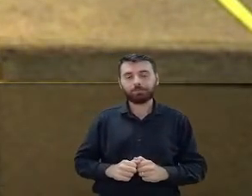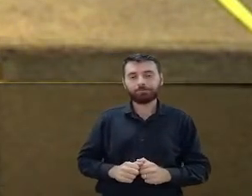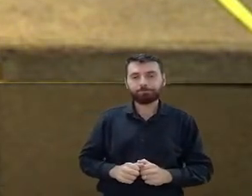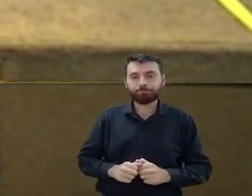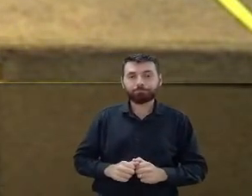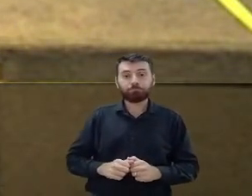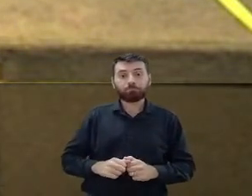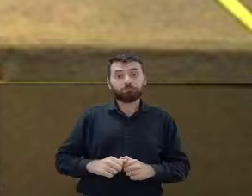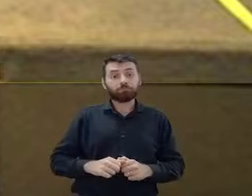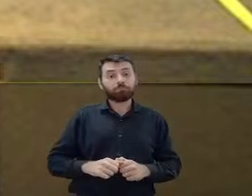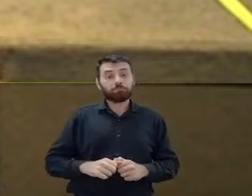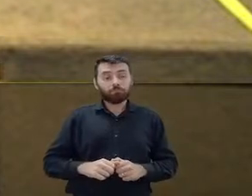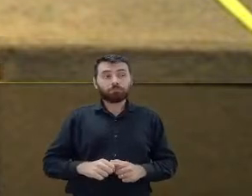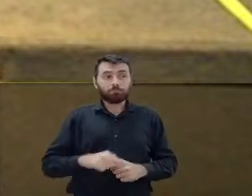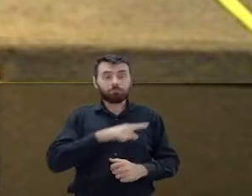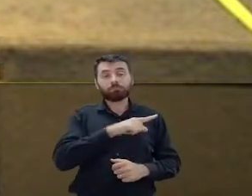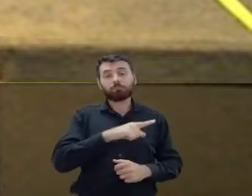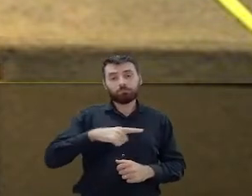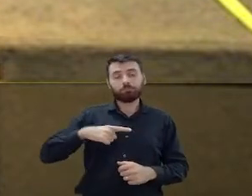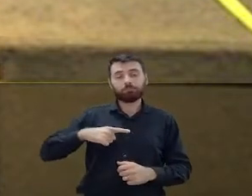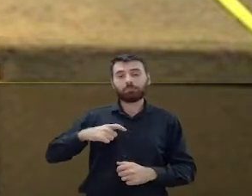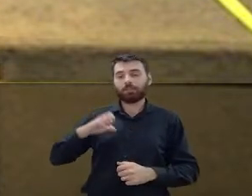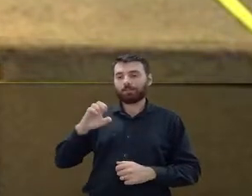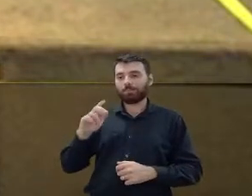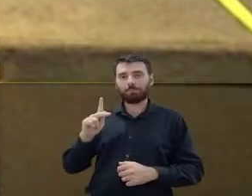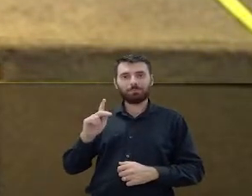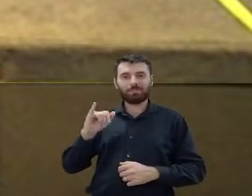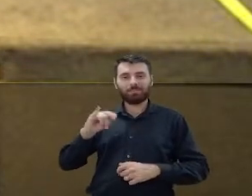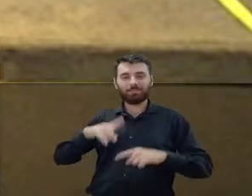EPI, mas não demonstrou se houve a